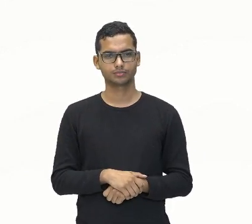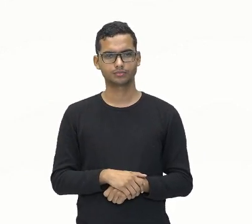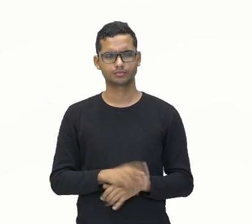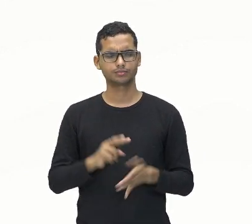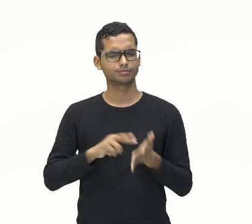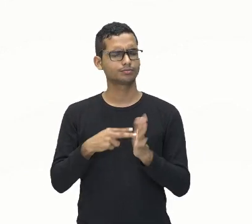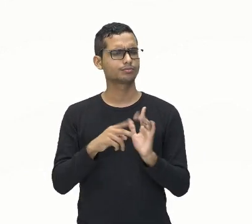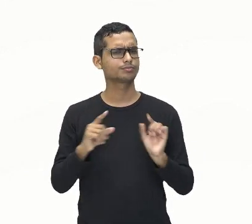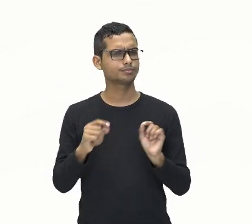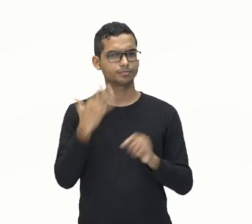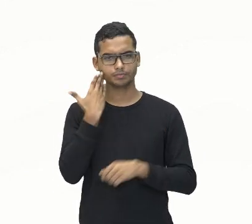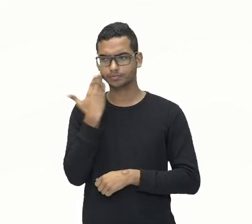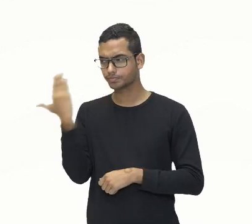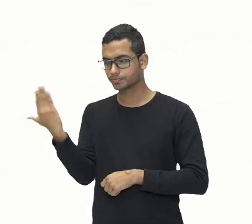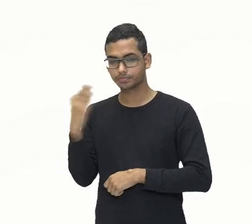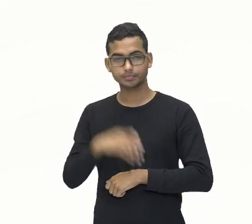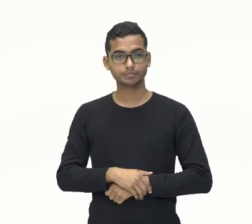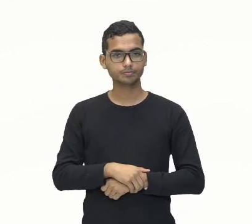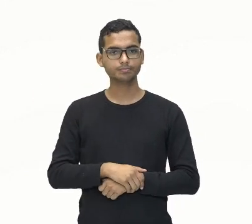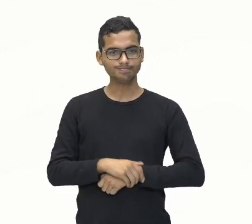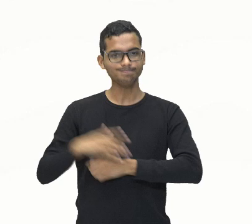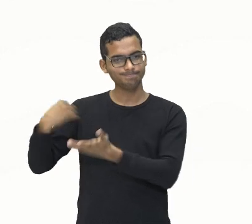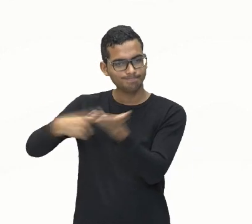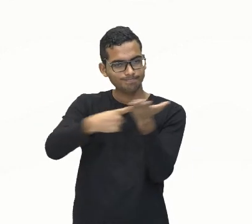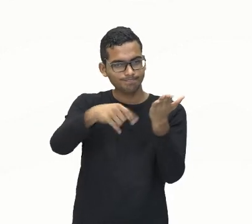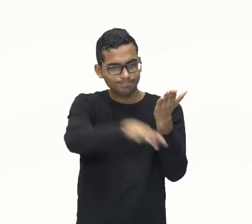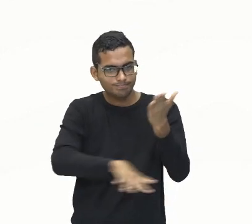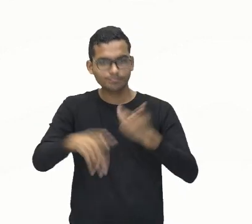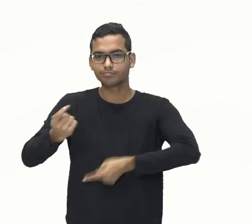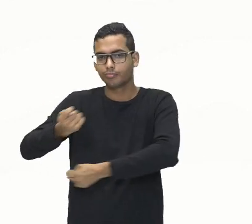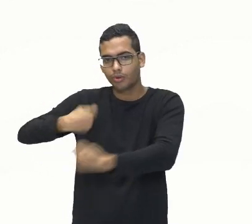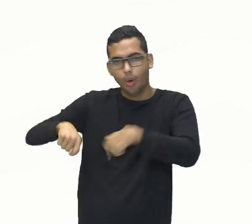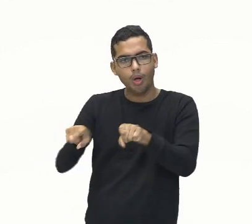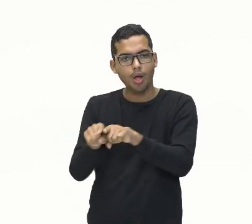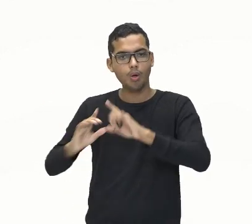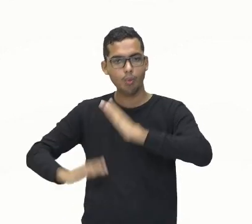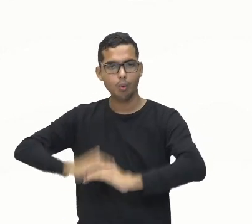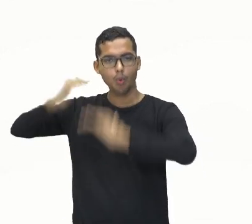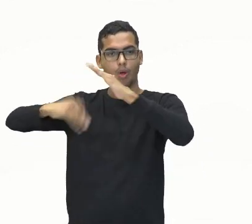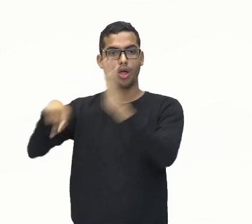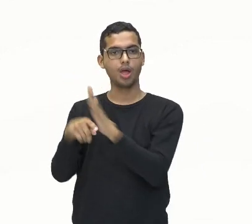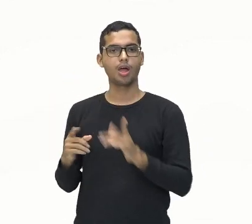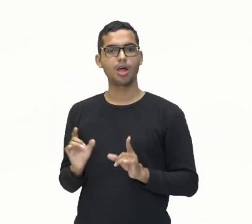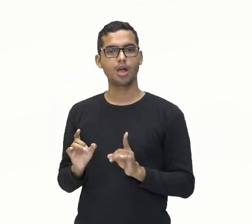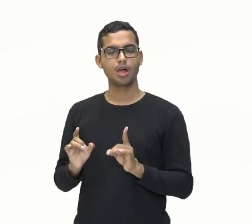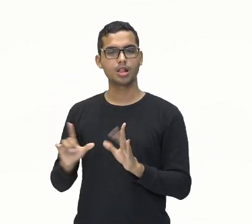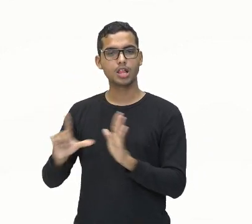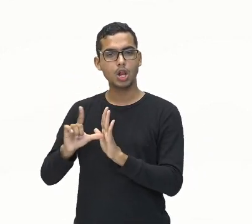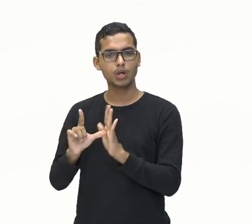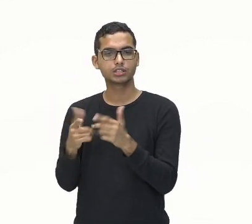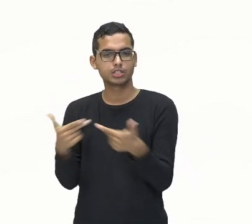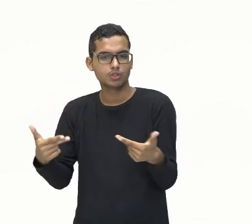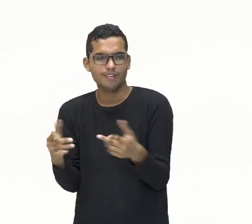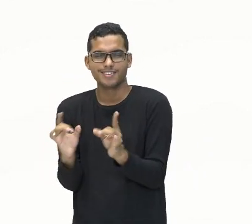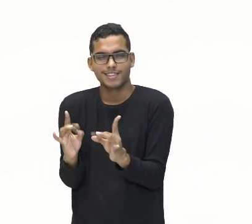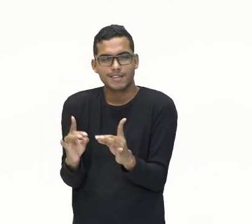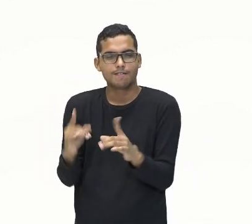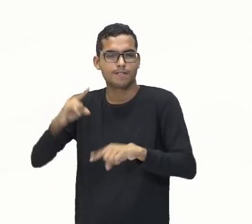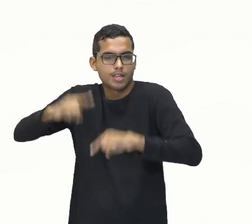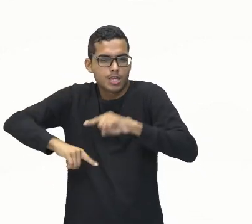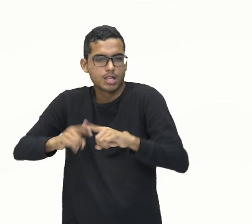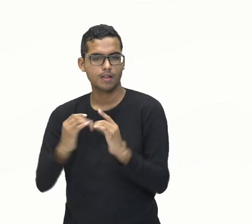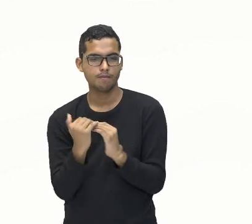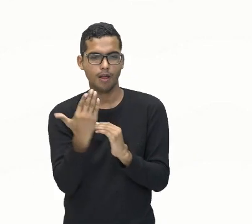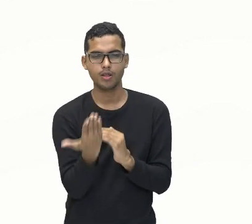monetária? Uma integração ampla no campo econômico com o desenvolvimento do comércio, né? Importação e